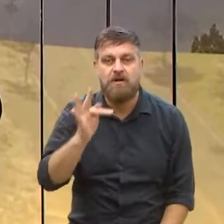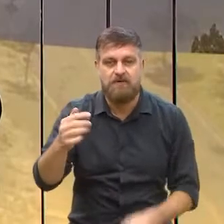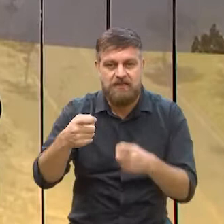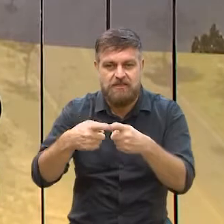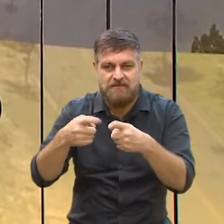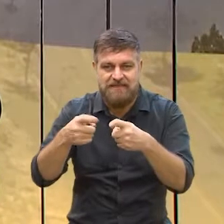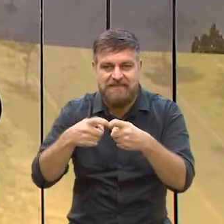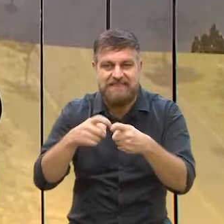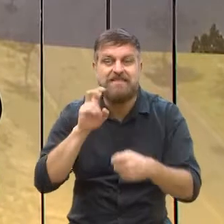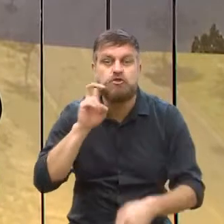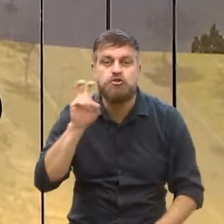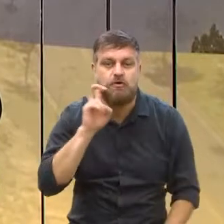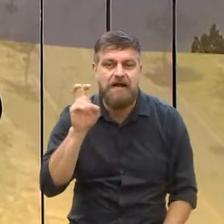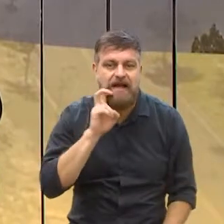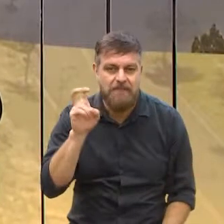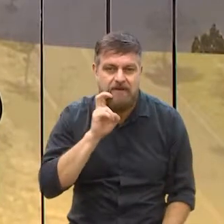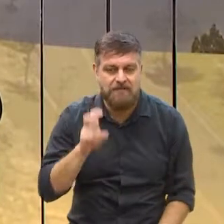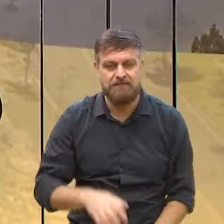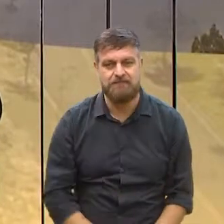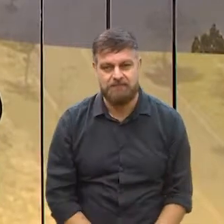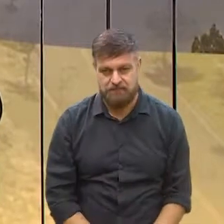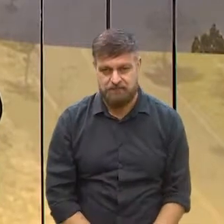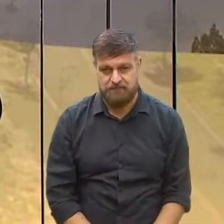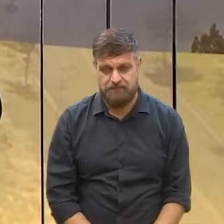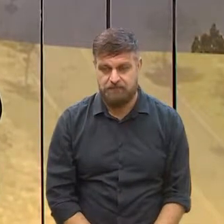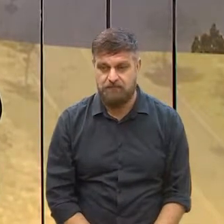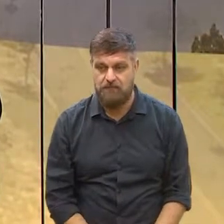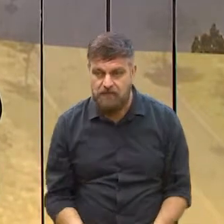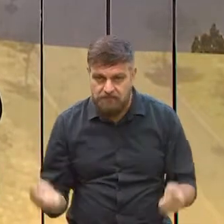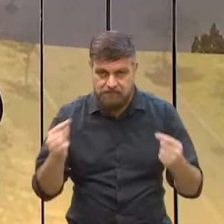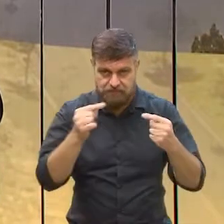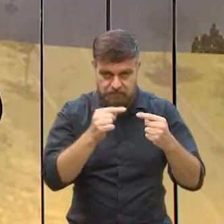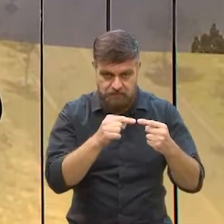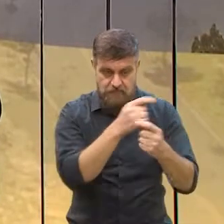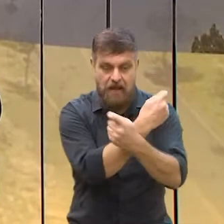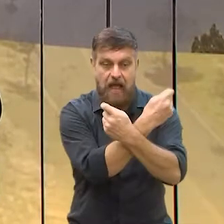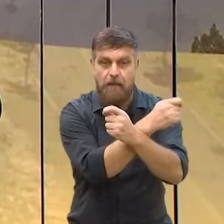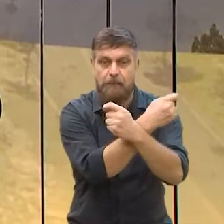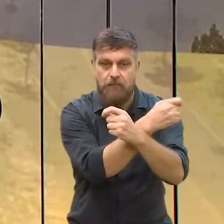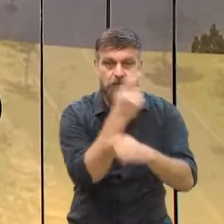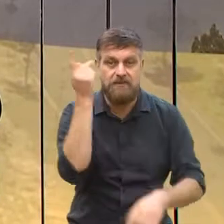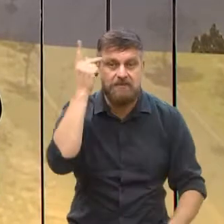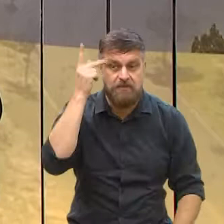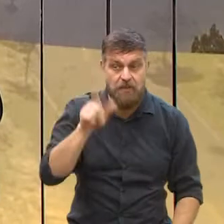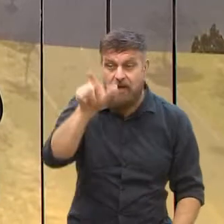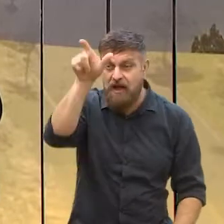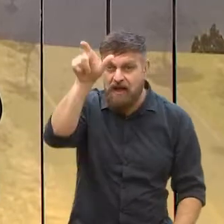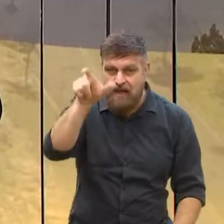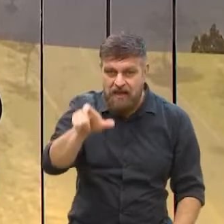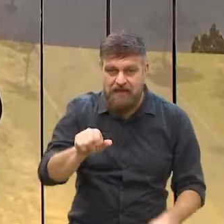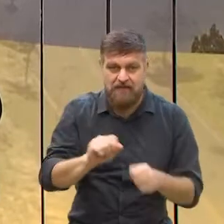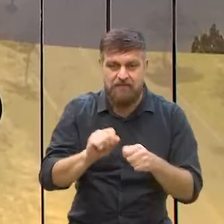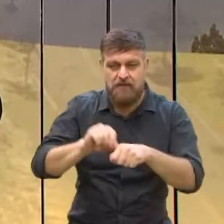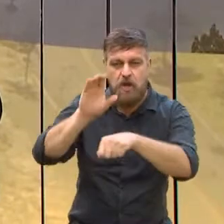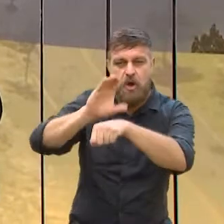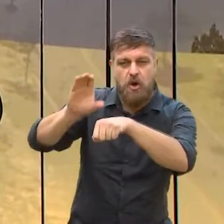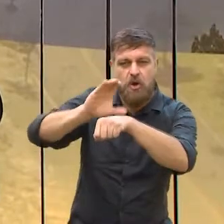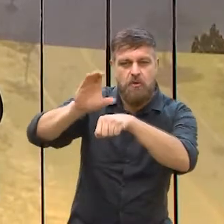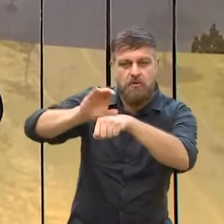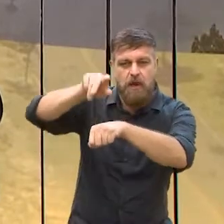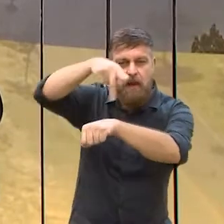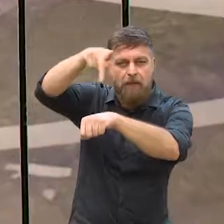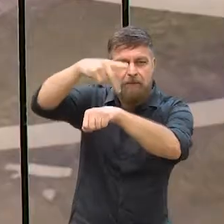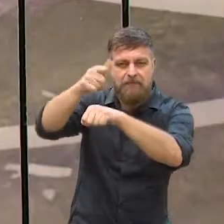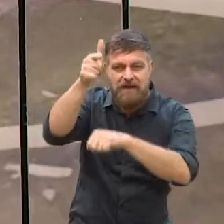pela Faculdade de Medicina, que é ligada à PUC São Paulo, mas ele tem especializações no exterior. Ele